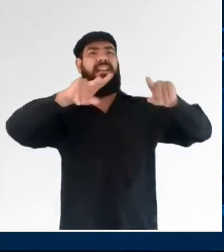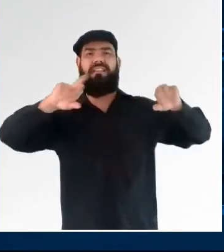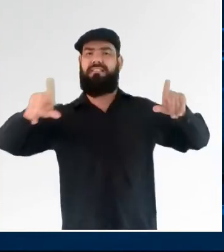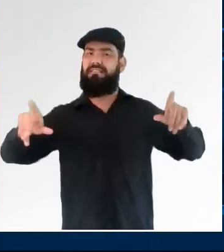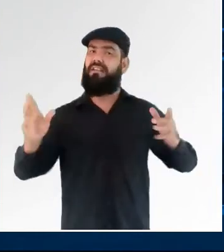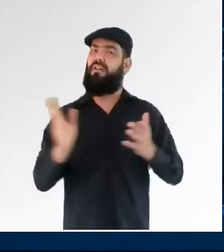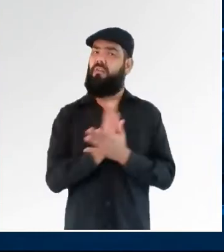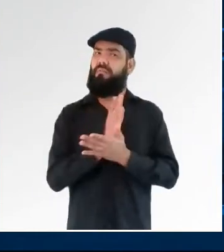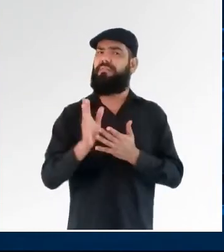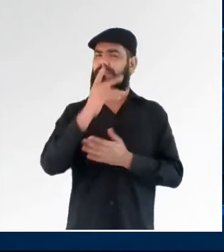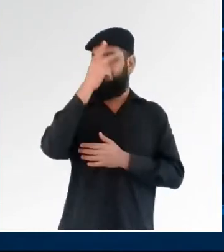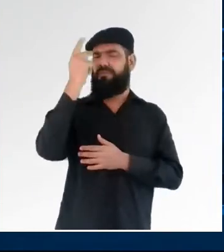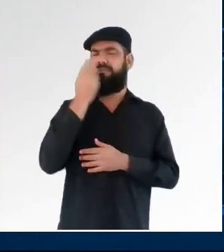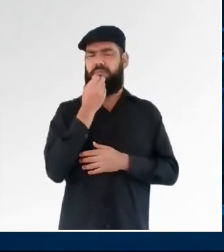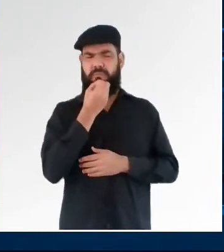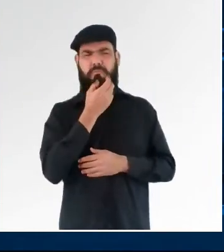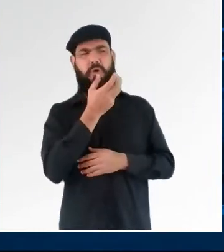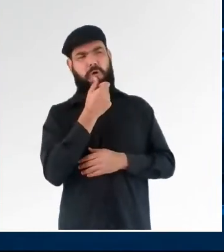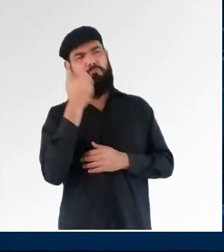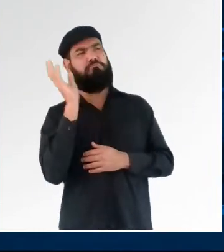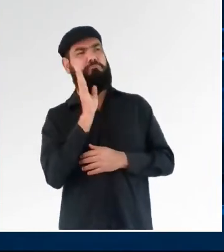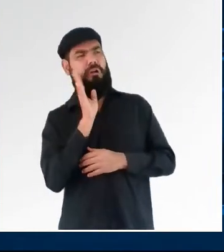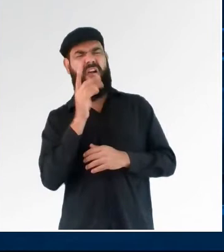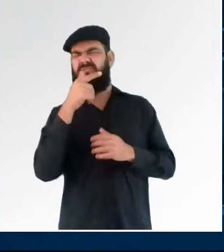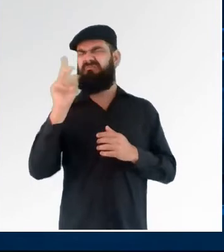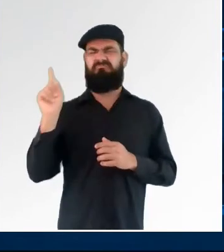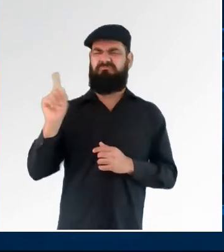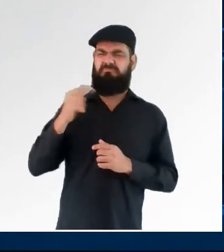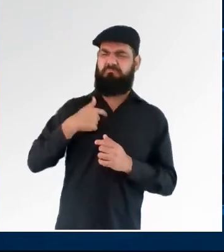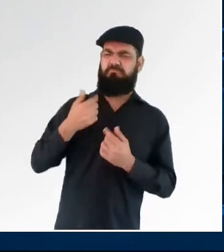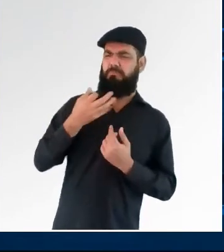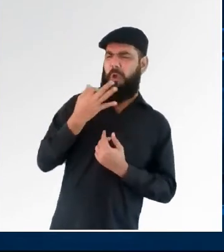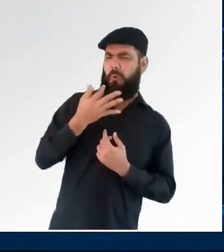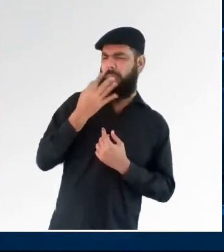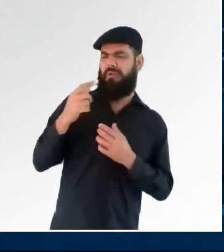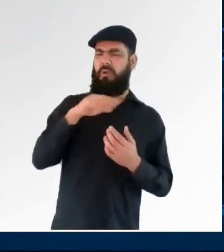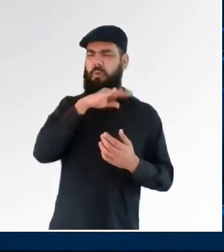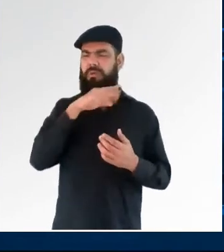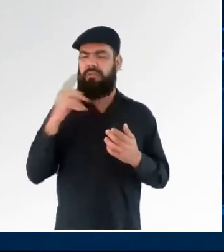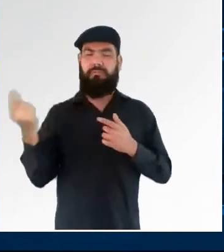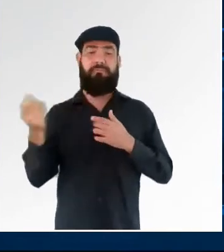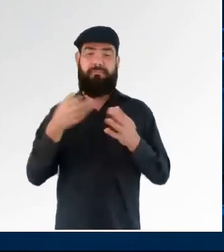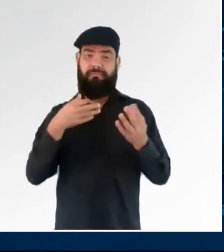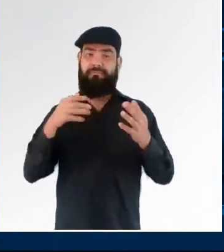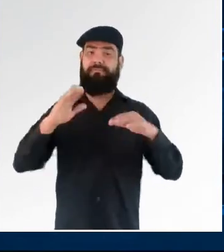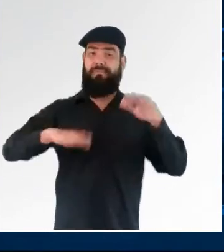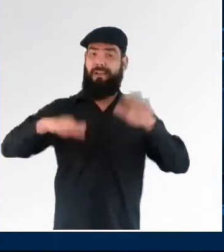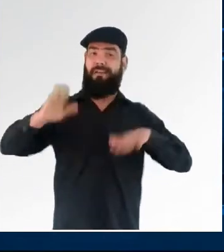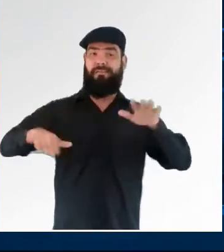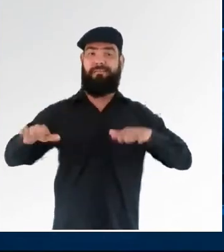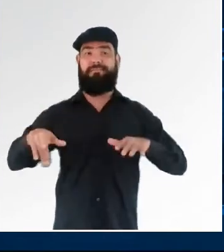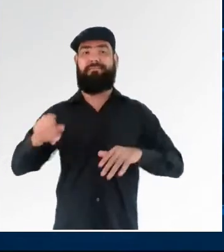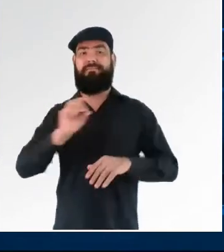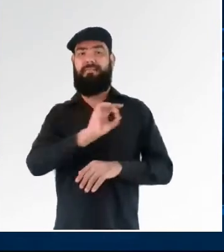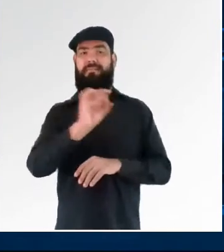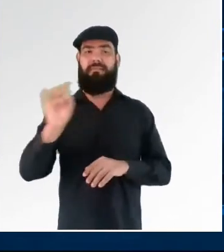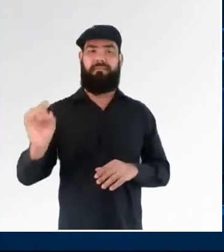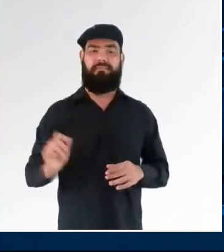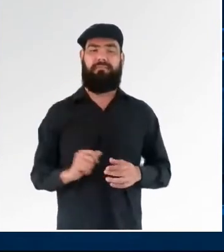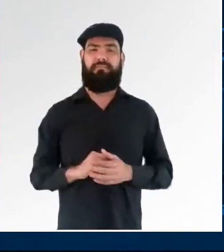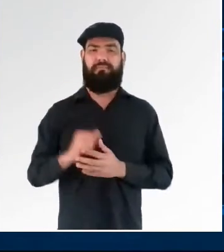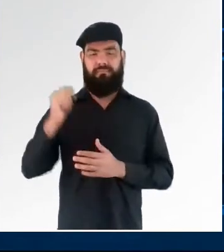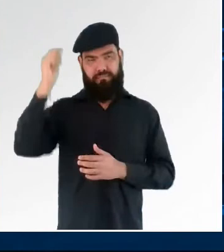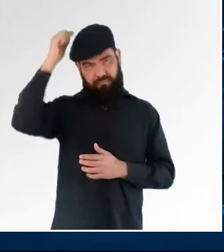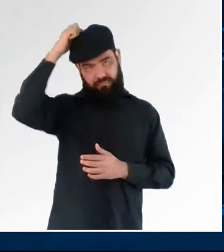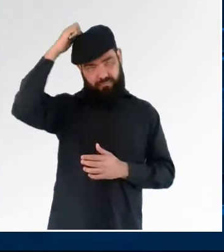ser muito legal, para outros não podem, nem tanto. Então isso aí vai depender de quem está fazendo a resenha. Ele vai